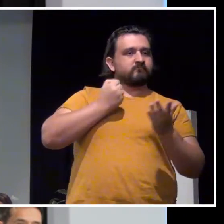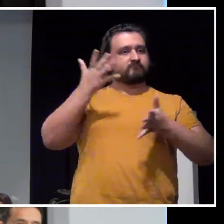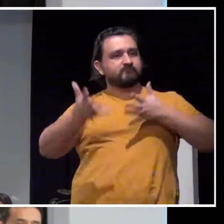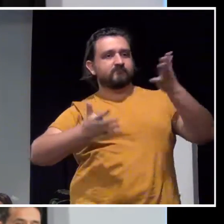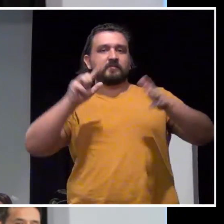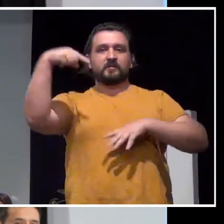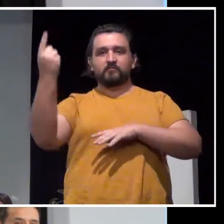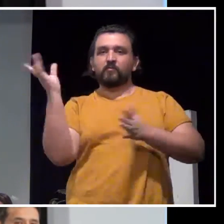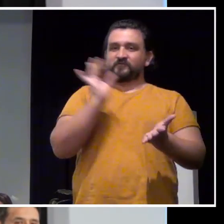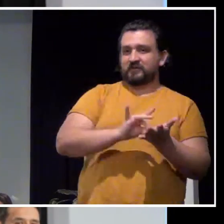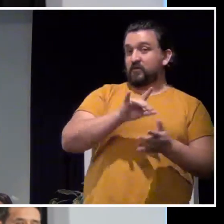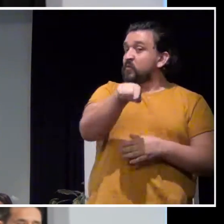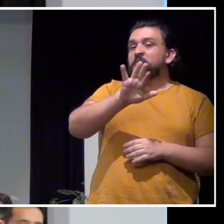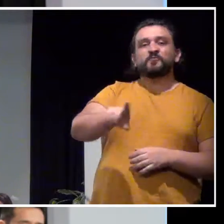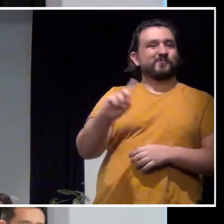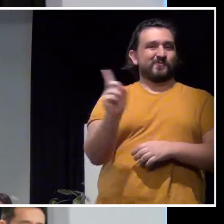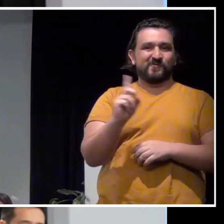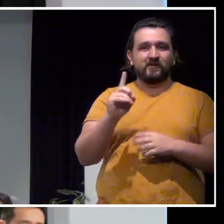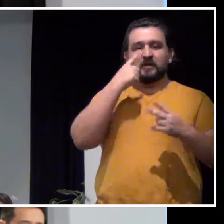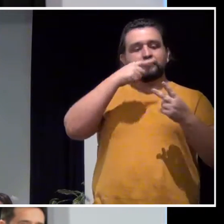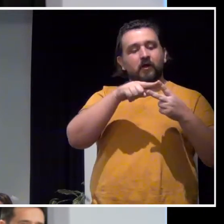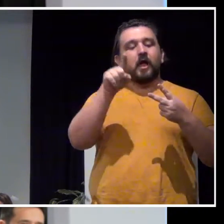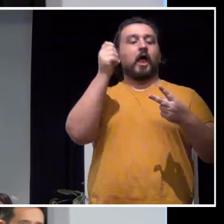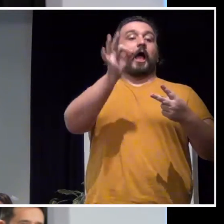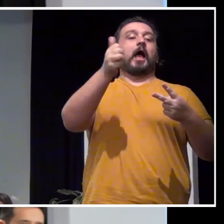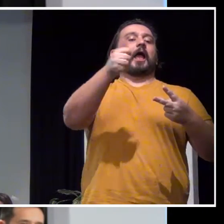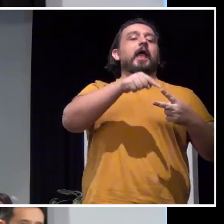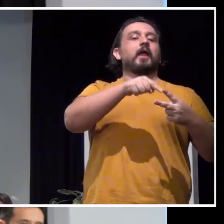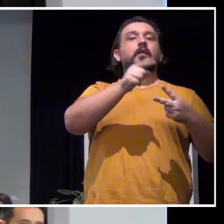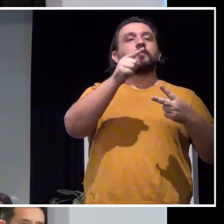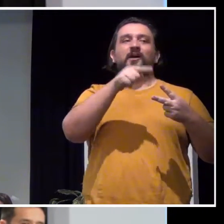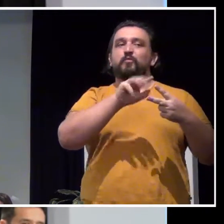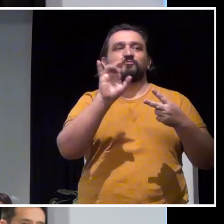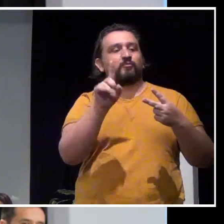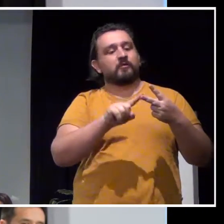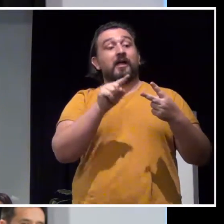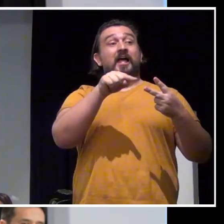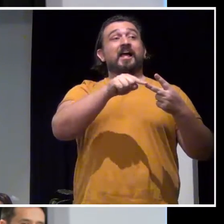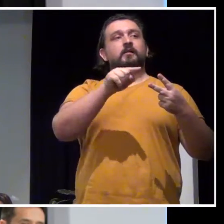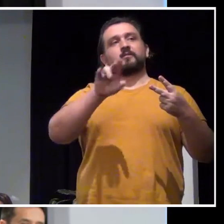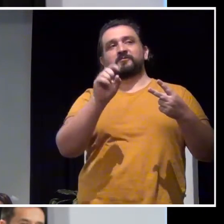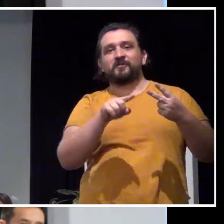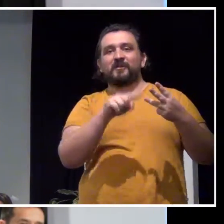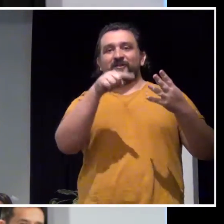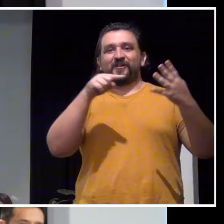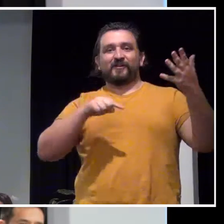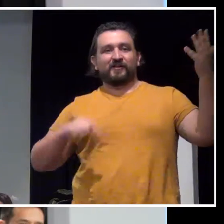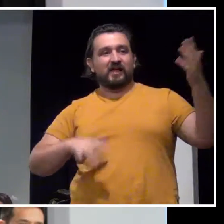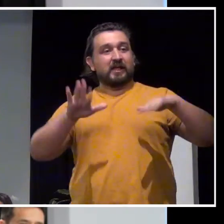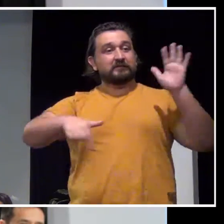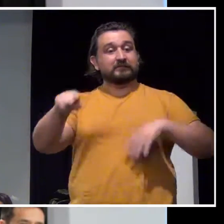expressão da compreensão do conceito, mas também a revisão. Igual tem no texto escrito em português, a gente